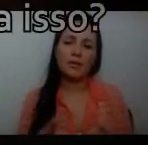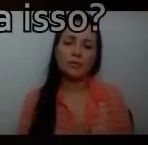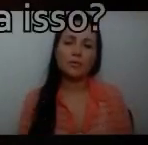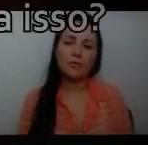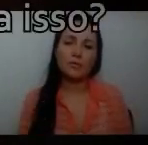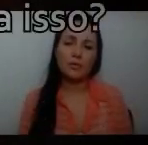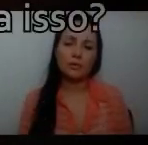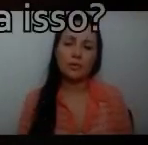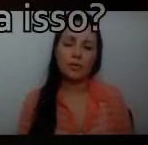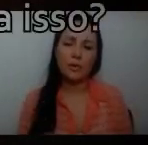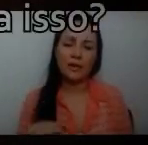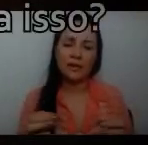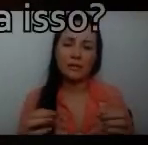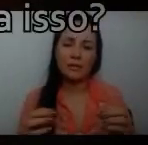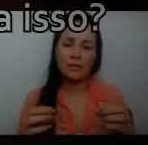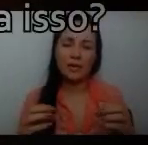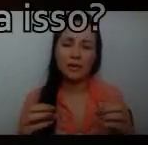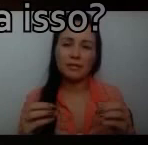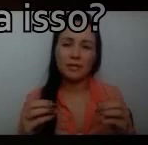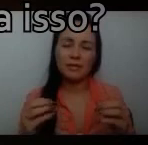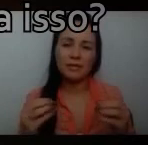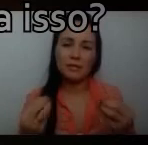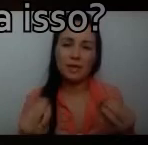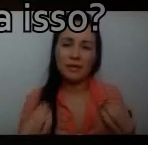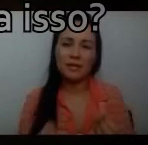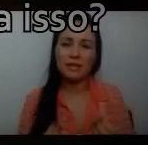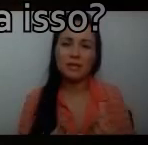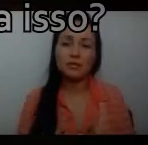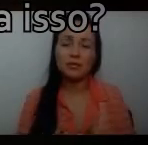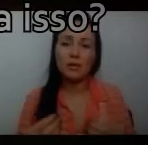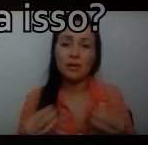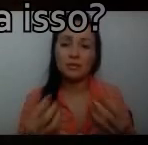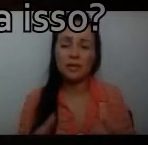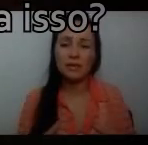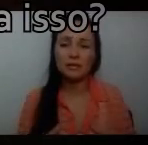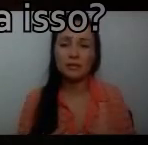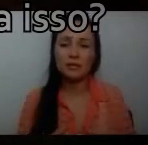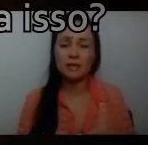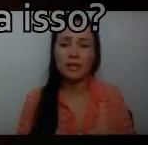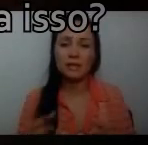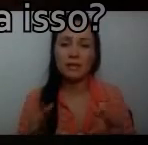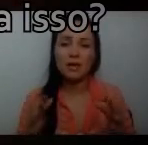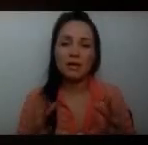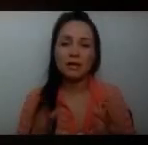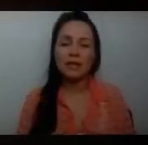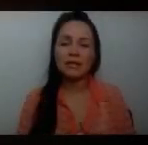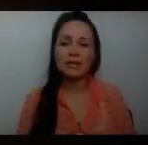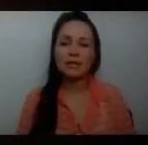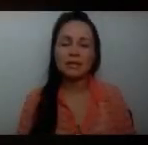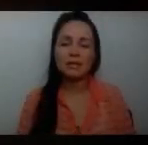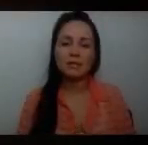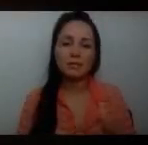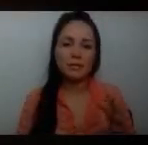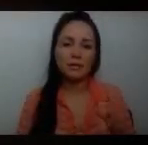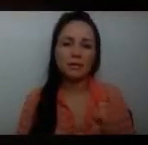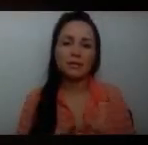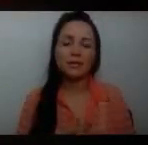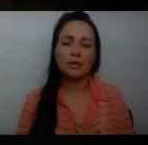em conjunto com o coaching? Como é que você visualiza isso? Qual o resultado dos seus clientes nessa